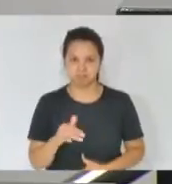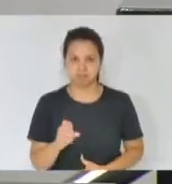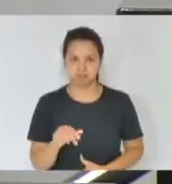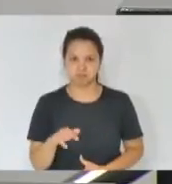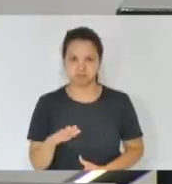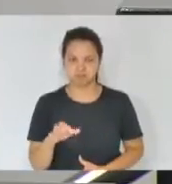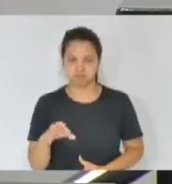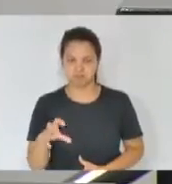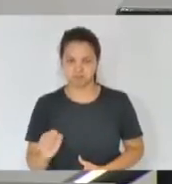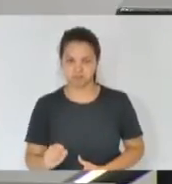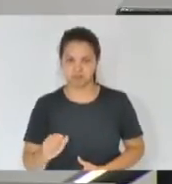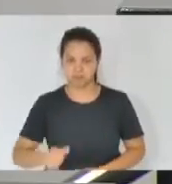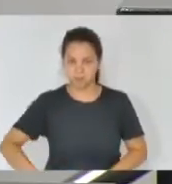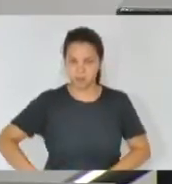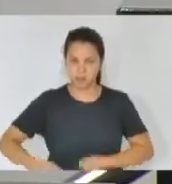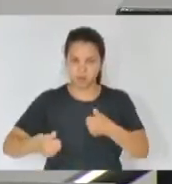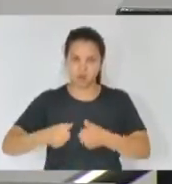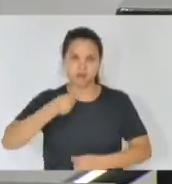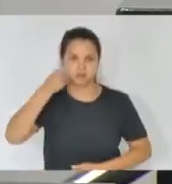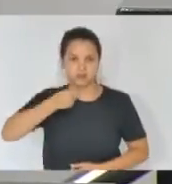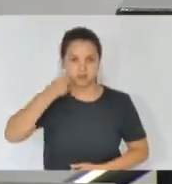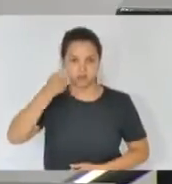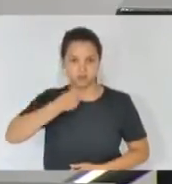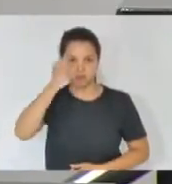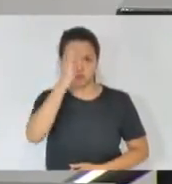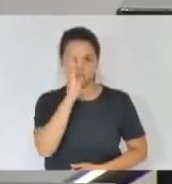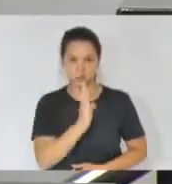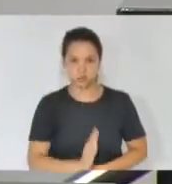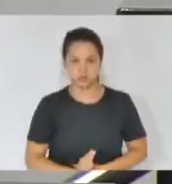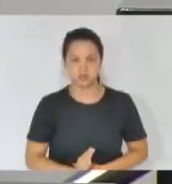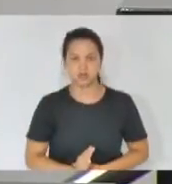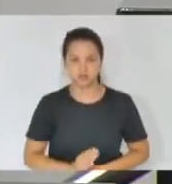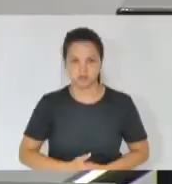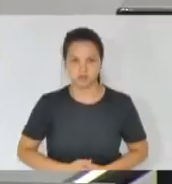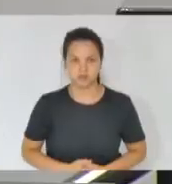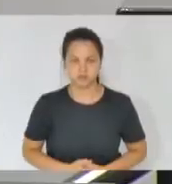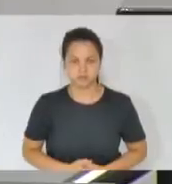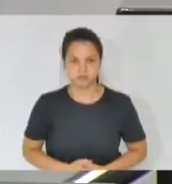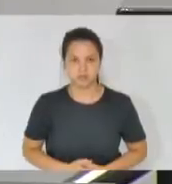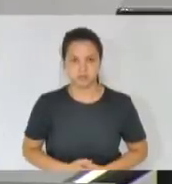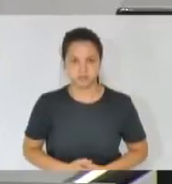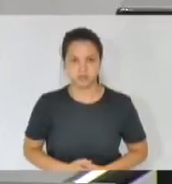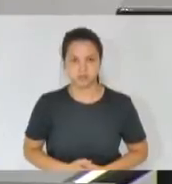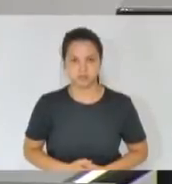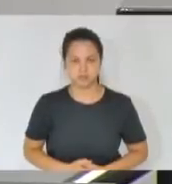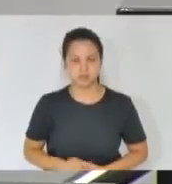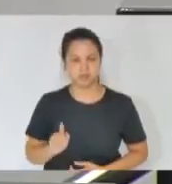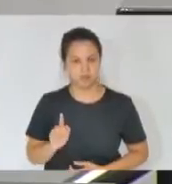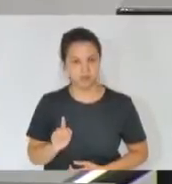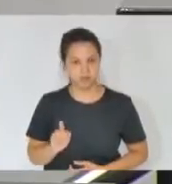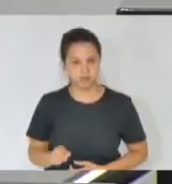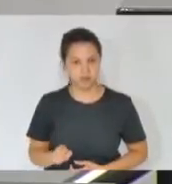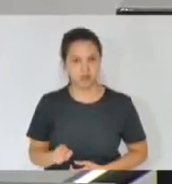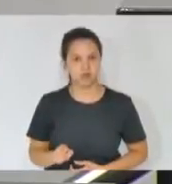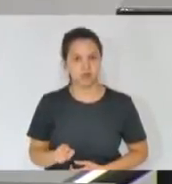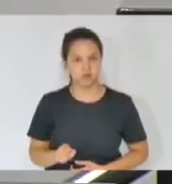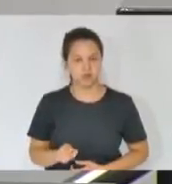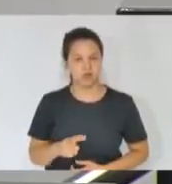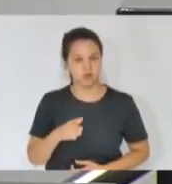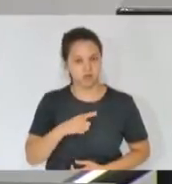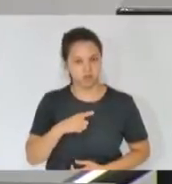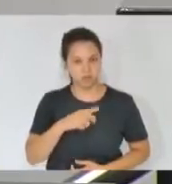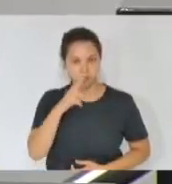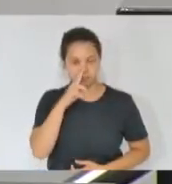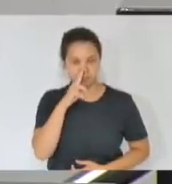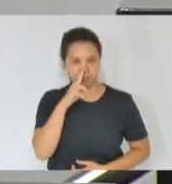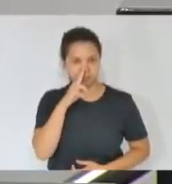melhor senador do Brasil. Isso através de um rigoroso,